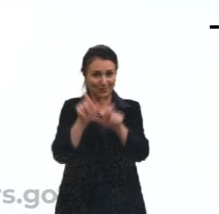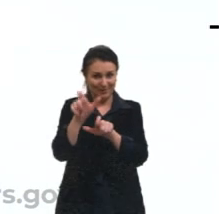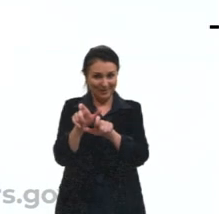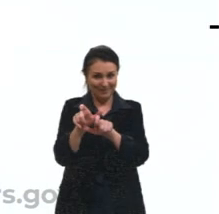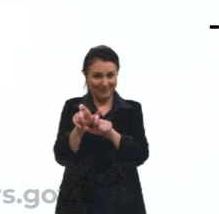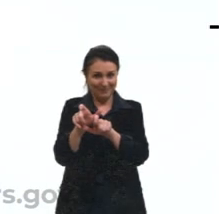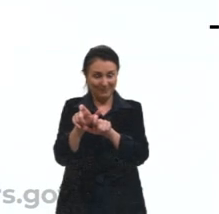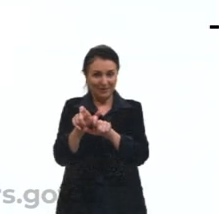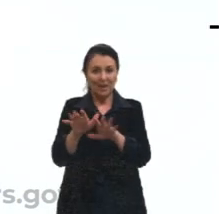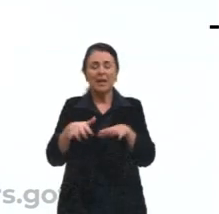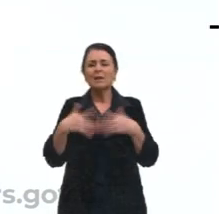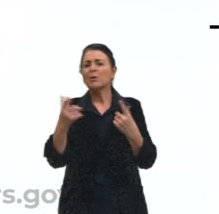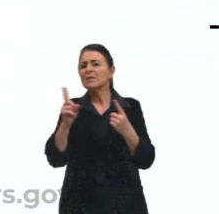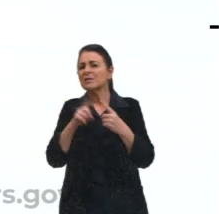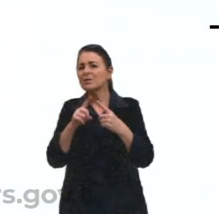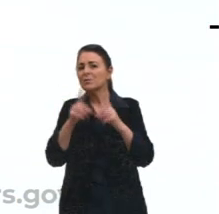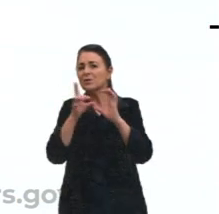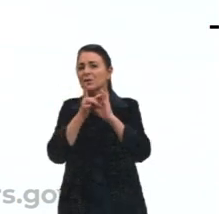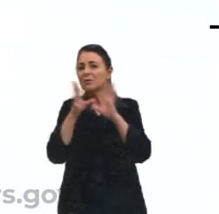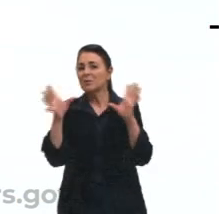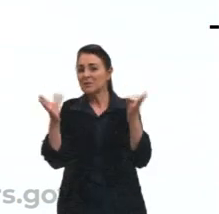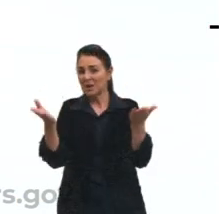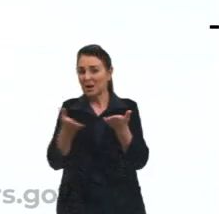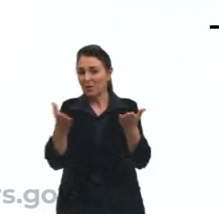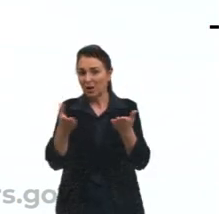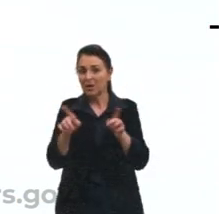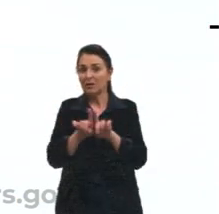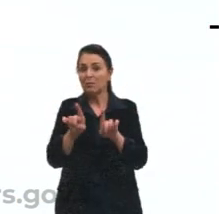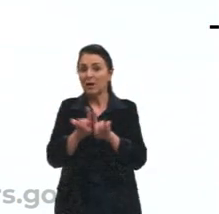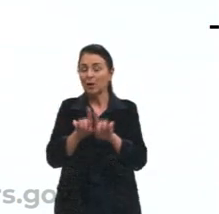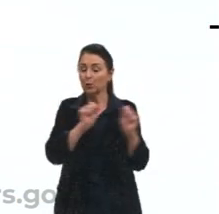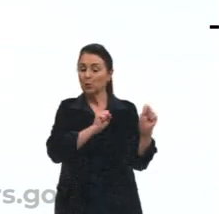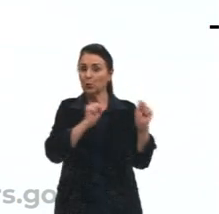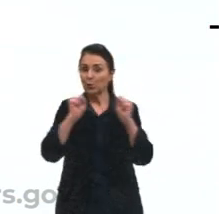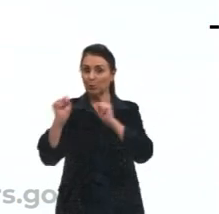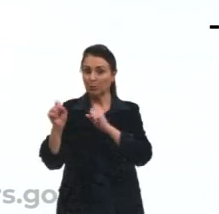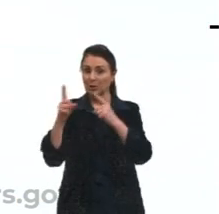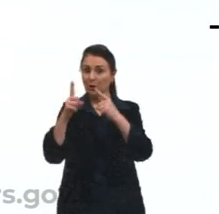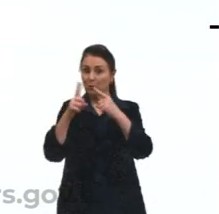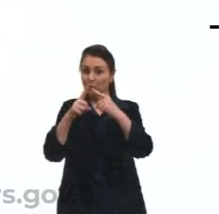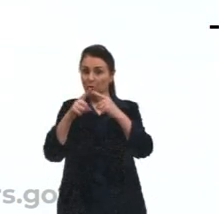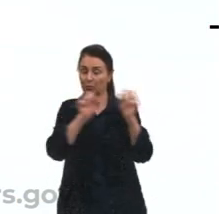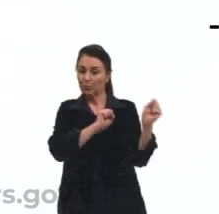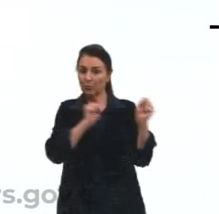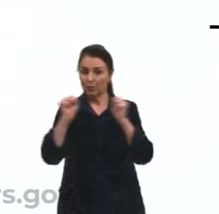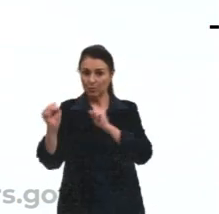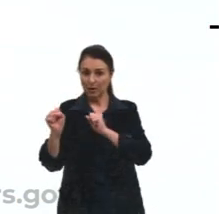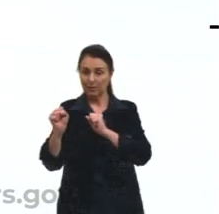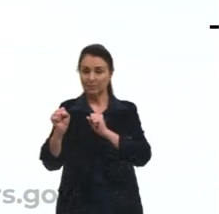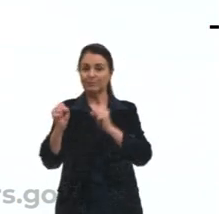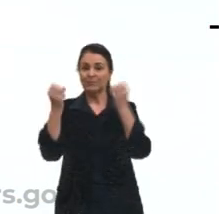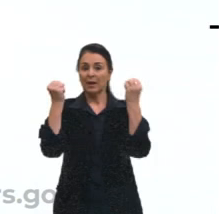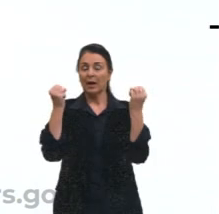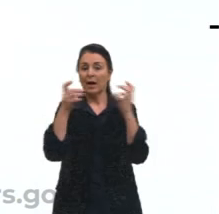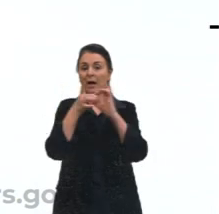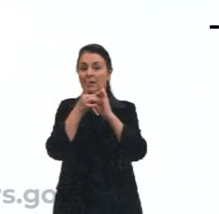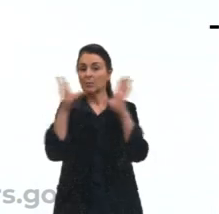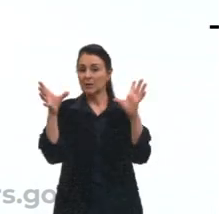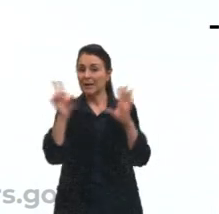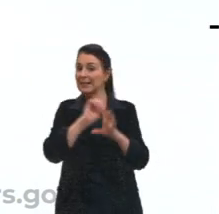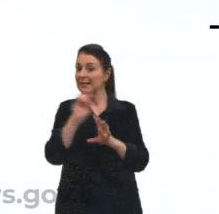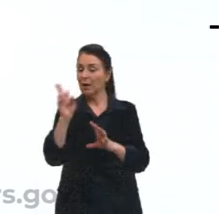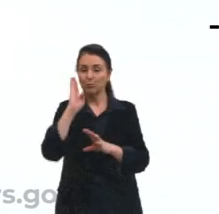a gente tentou esses tipos de democracia e regimes de poder essa diferença entre democracia direta e indireta que eu